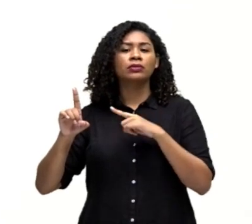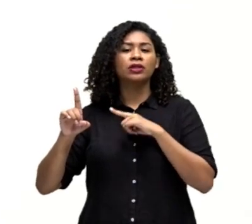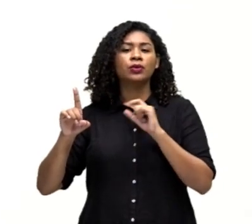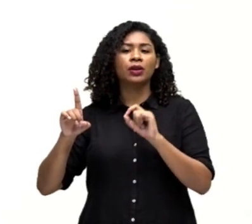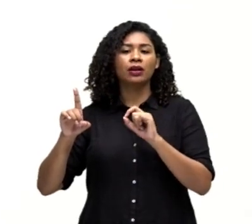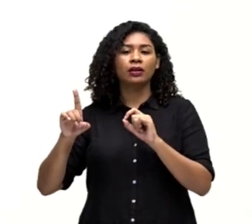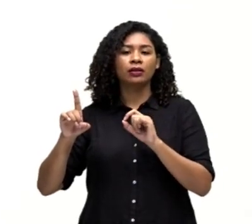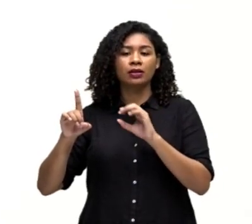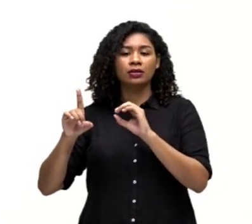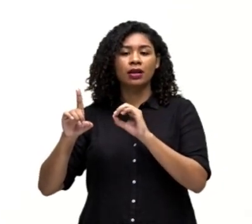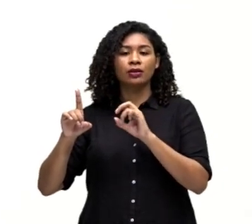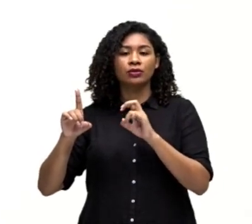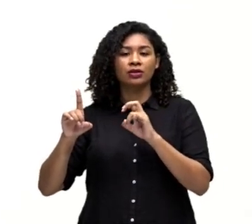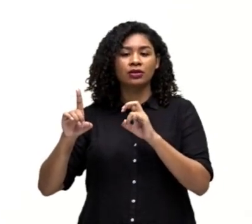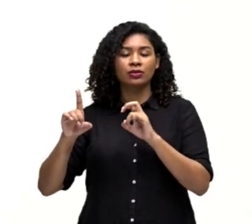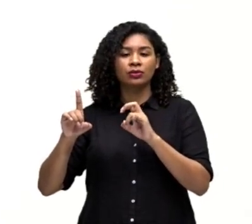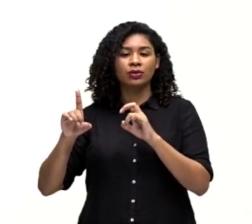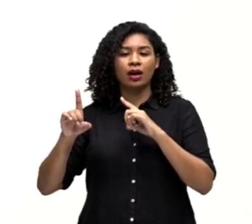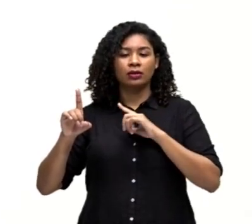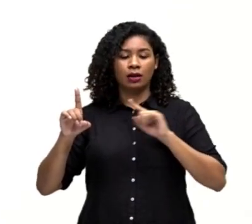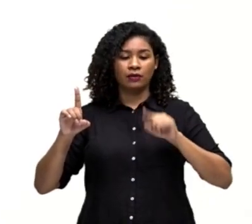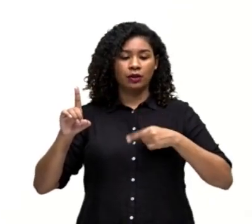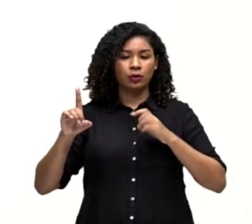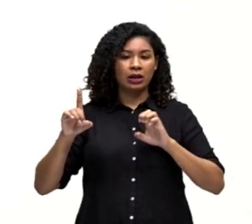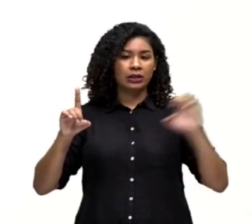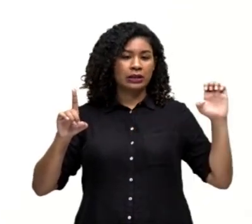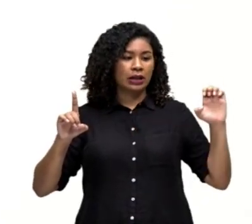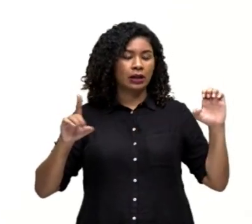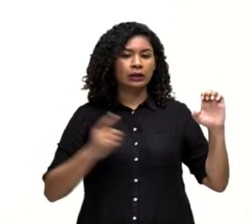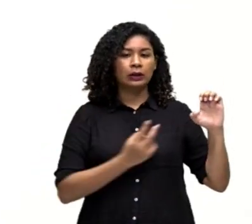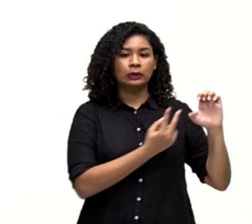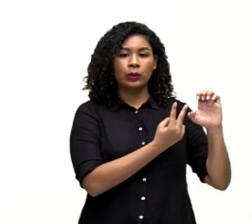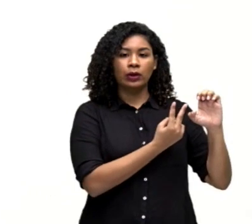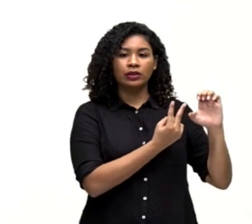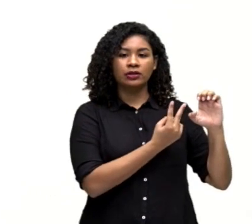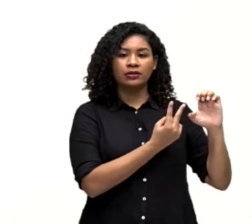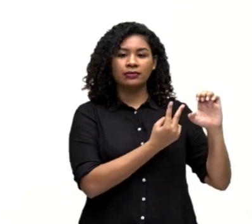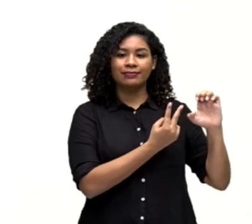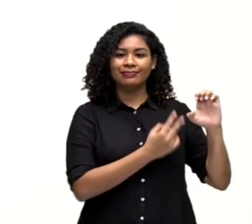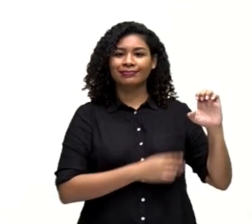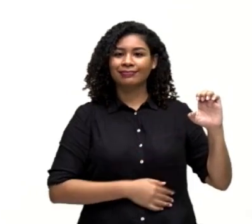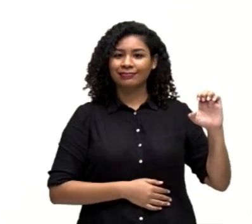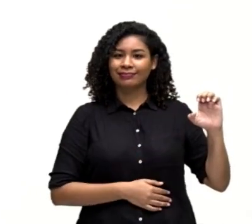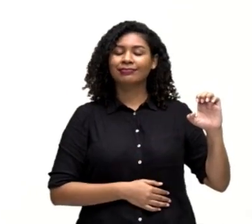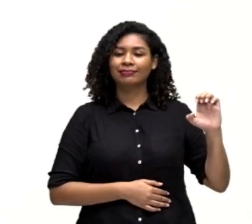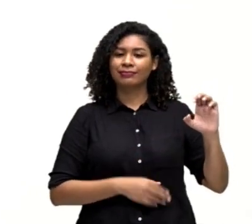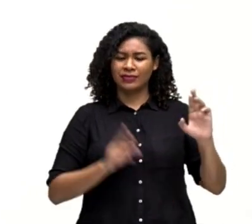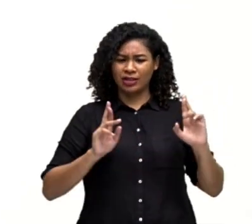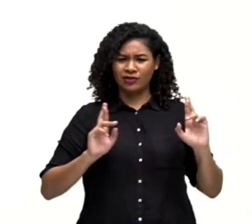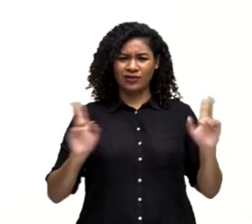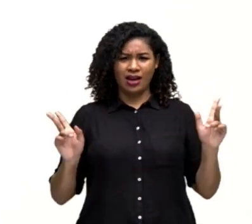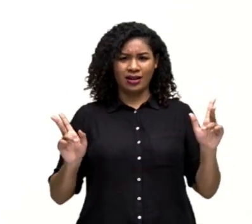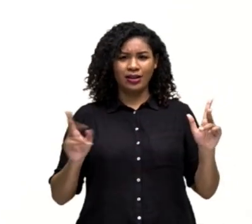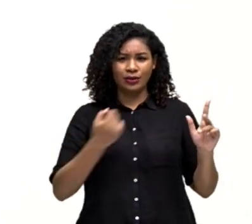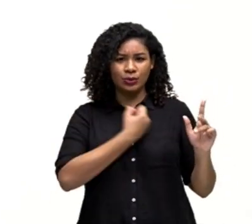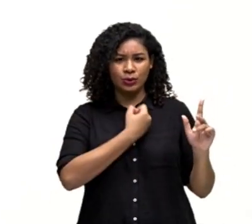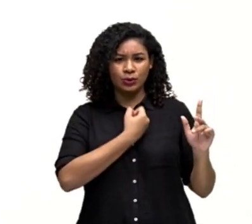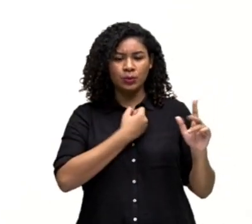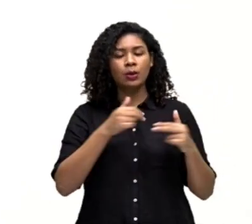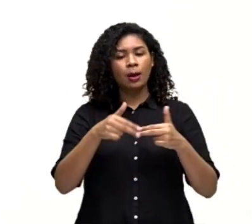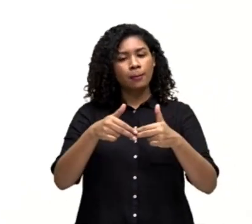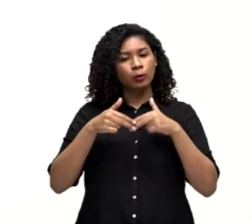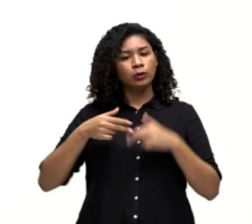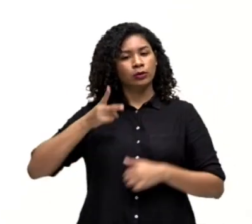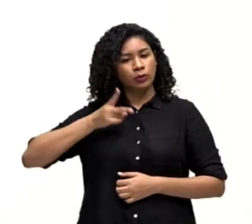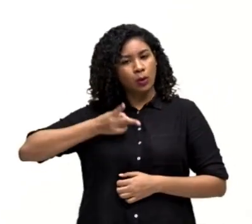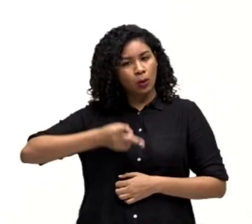aqui 2 algarismos diferentes dele. Por esse motivo, então, a gente permanece